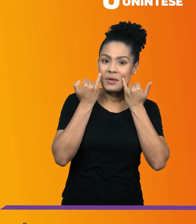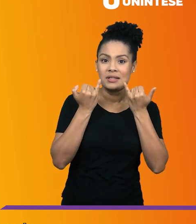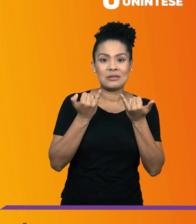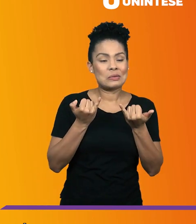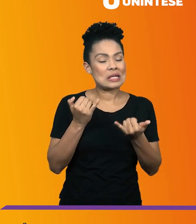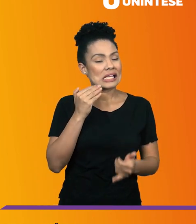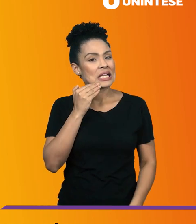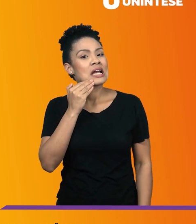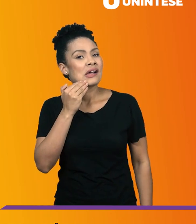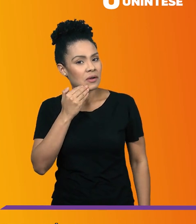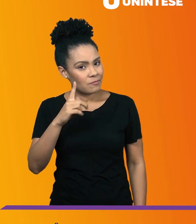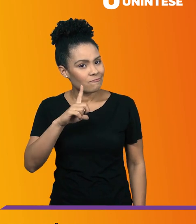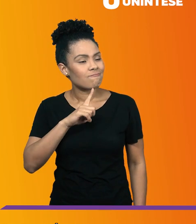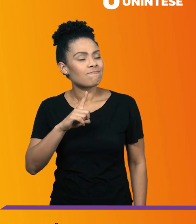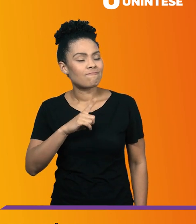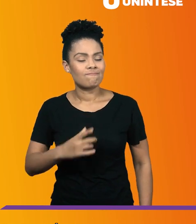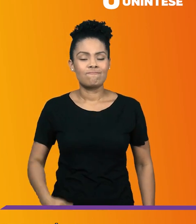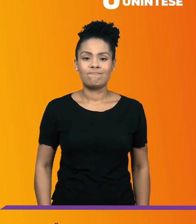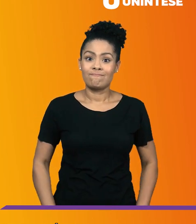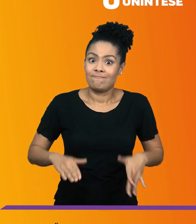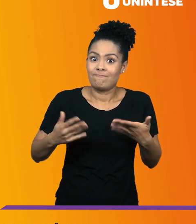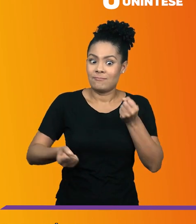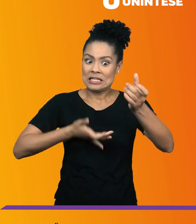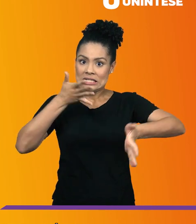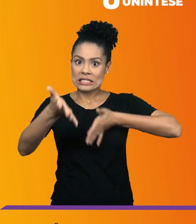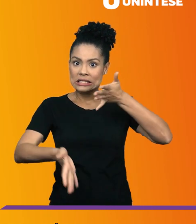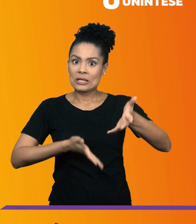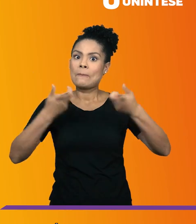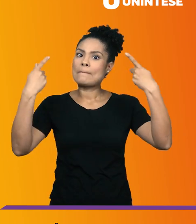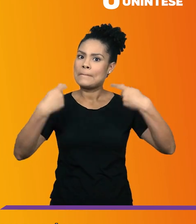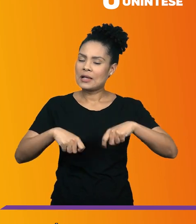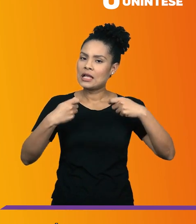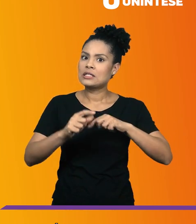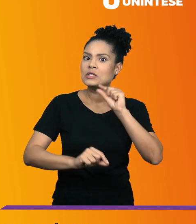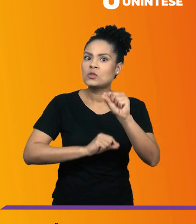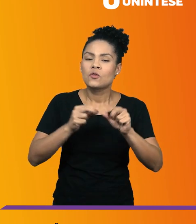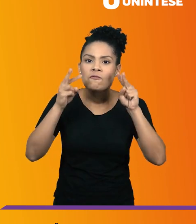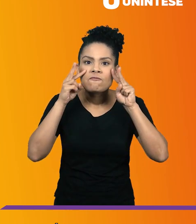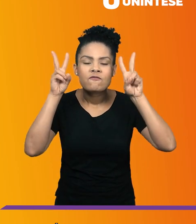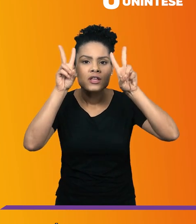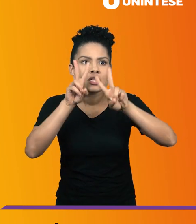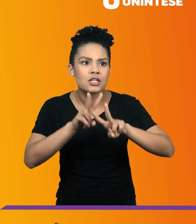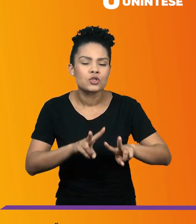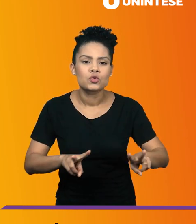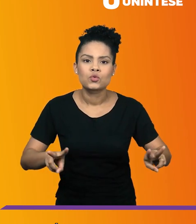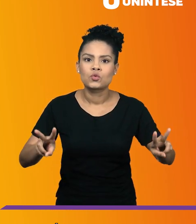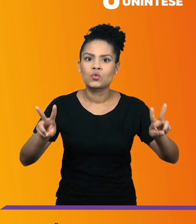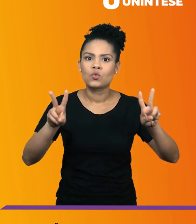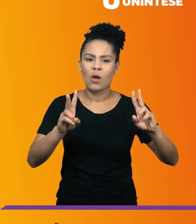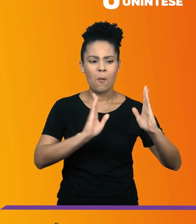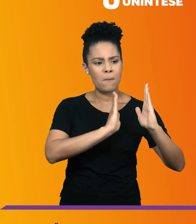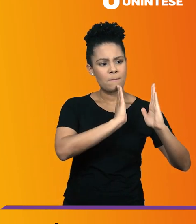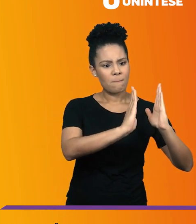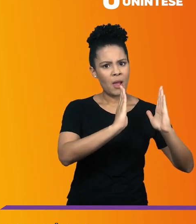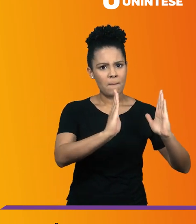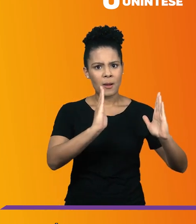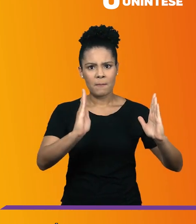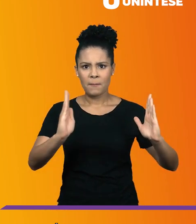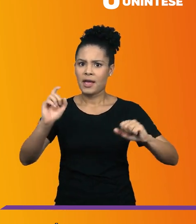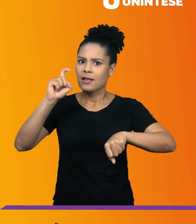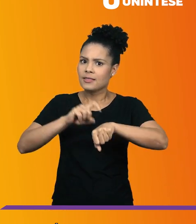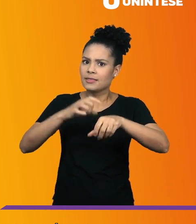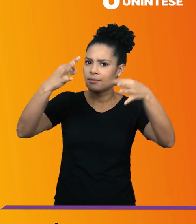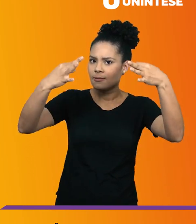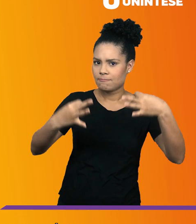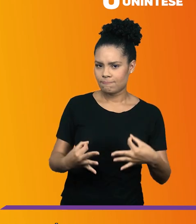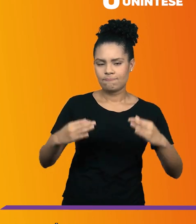foi passada. Então, na sinalização, nós precisamos colocar visualmente a cronologia